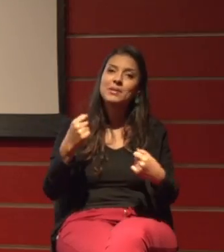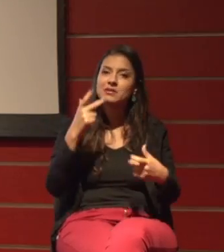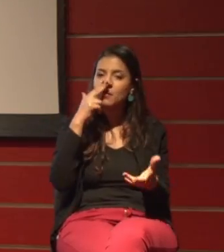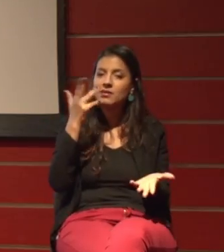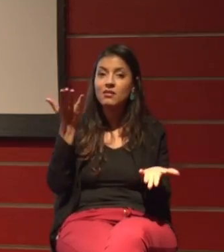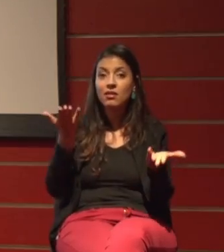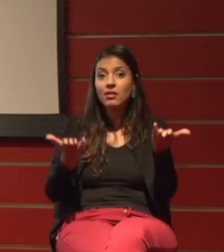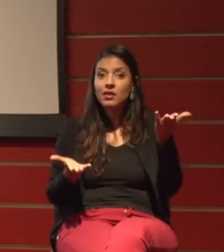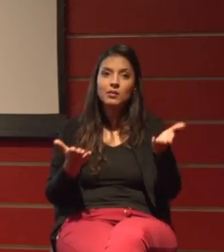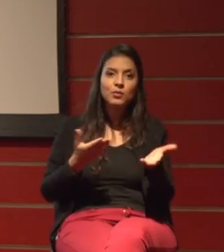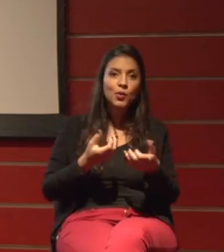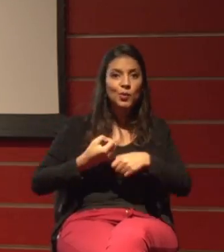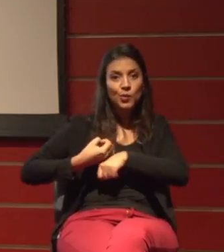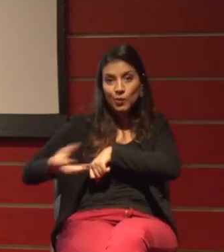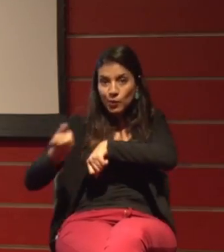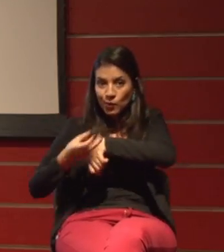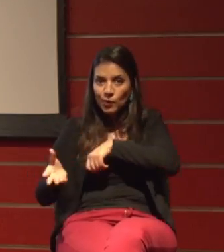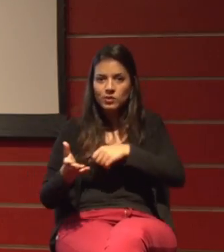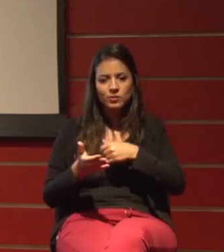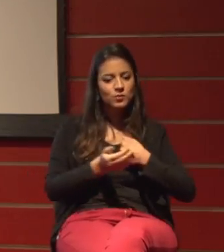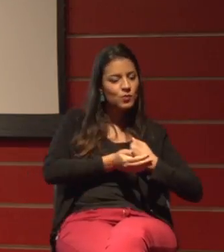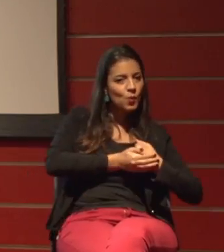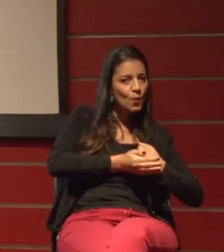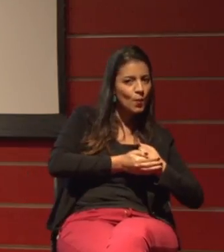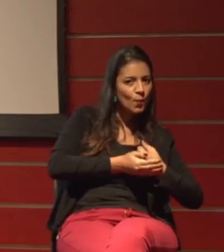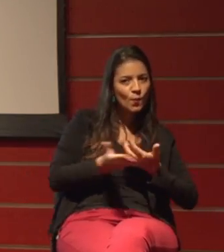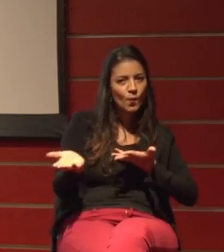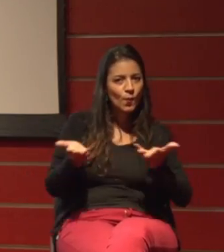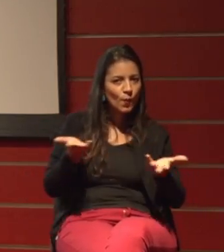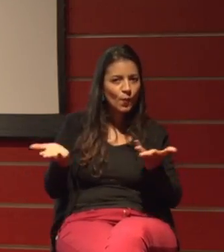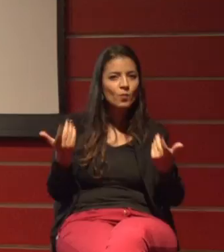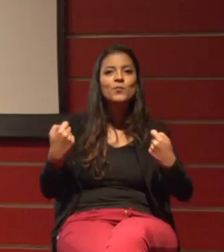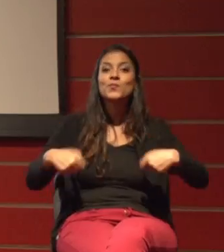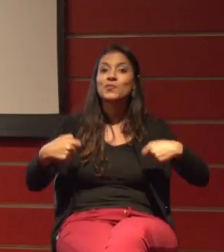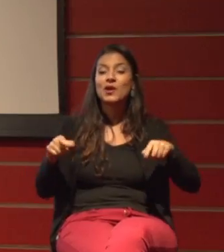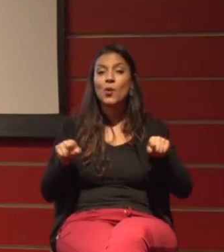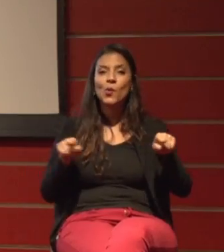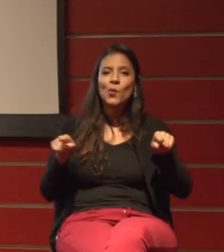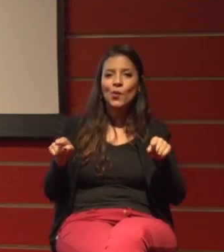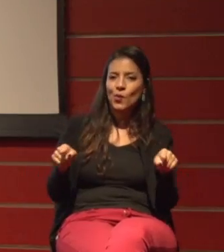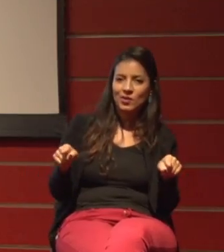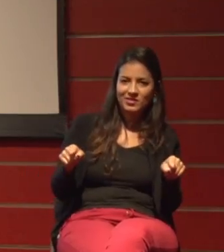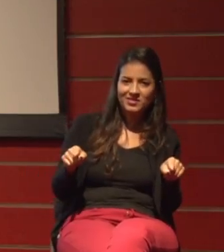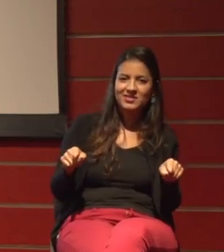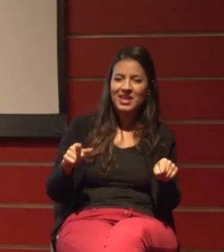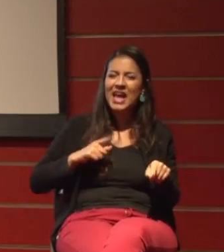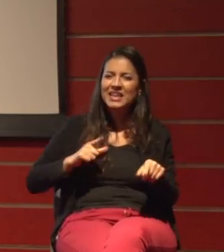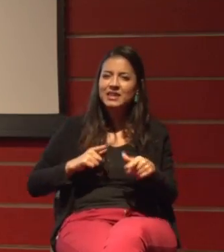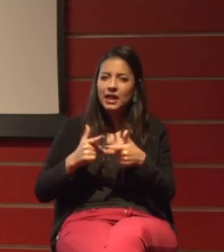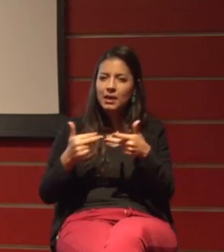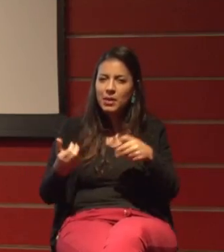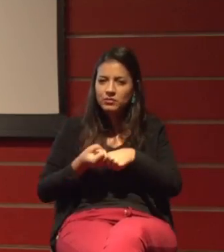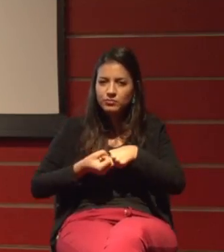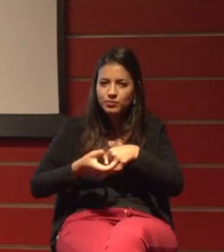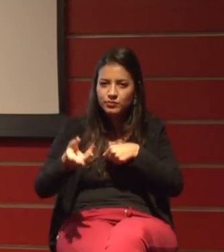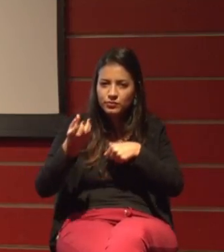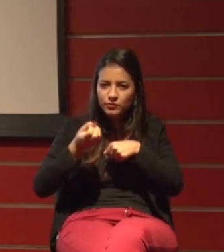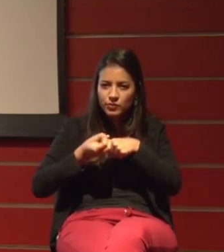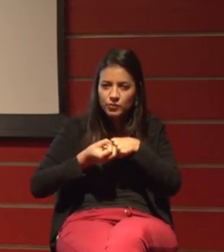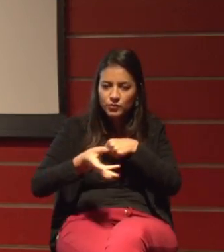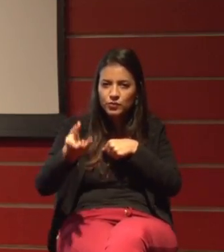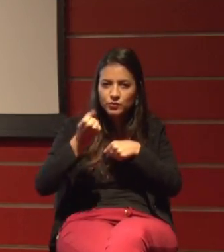duas coisas né jogue elementos na tua história em que e eh a mesmo que que que ela continue sendo uma